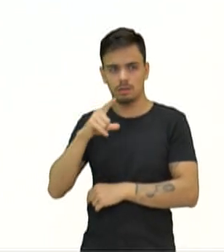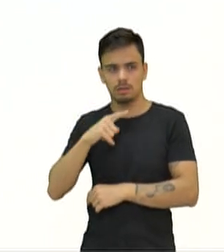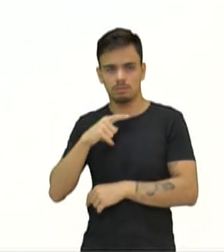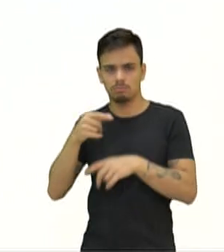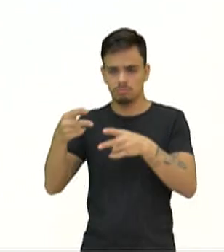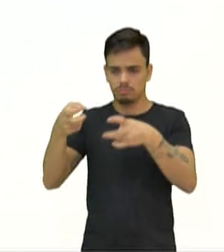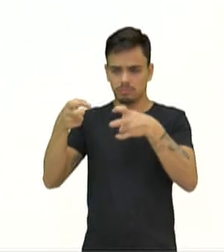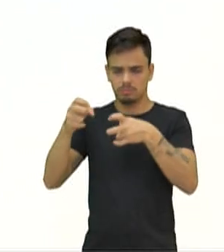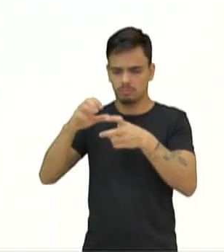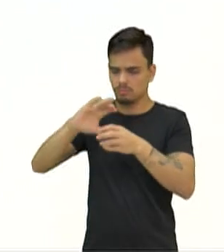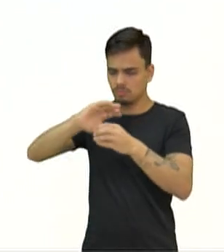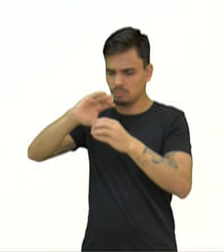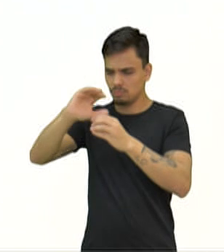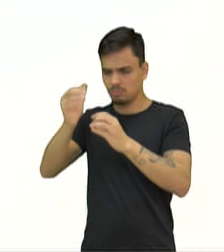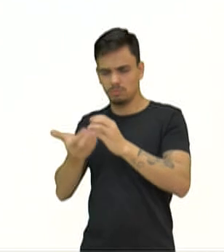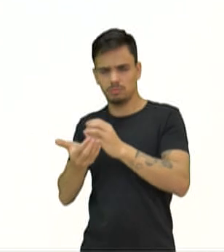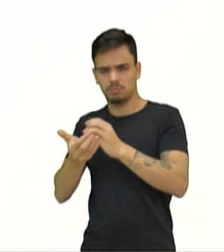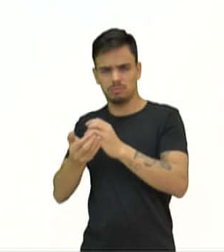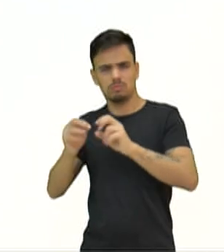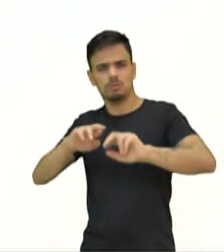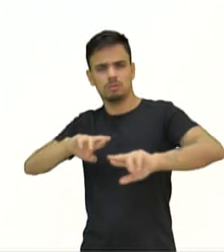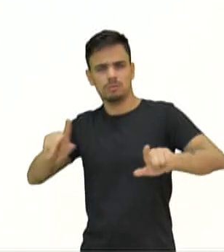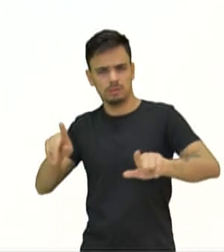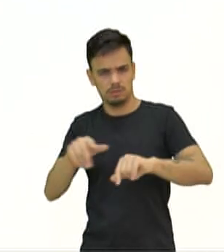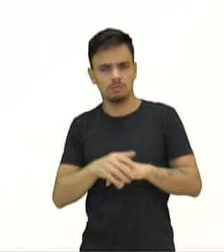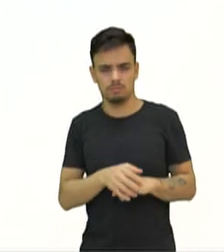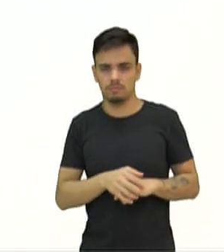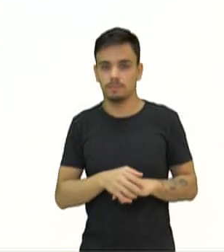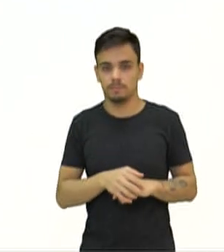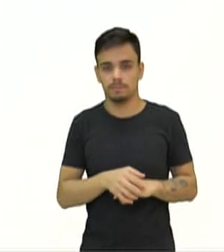né? Bem diferente ainda, um pouco